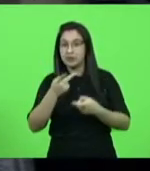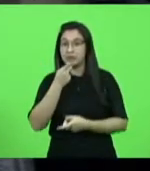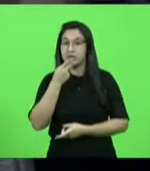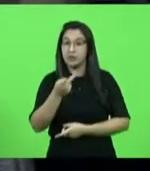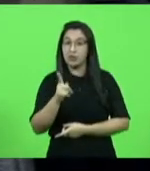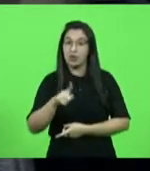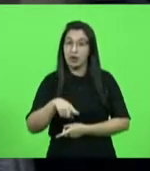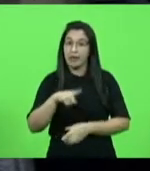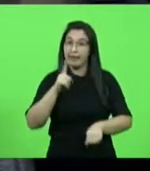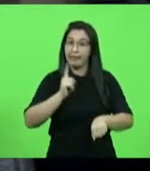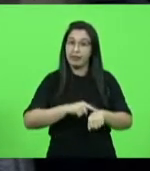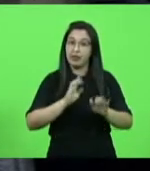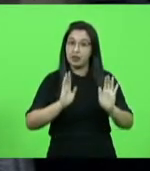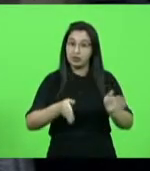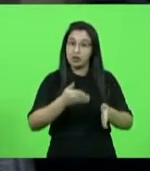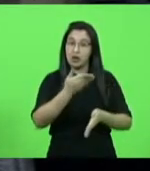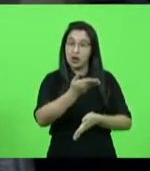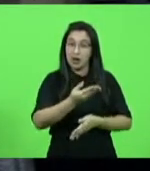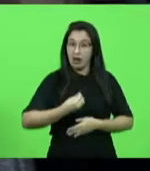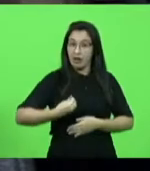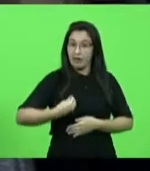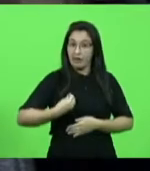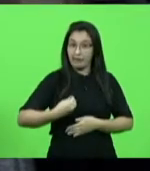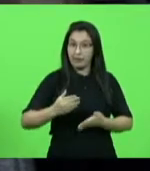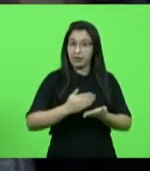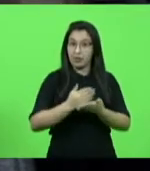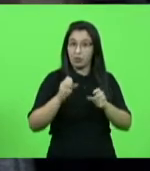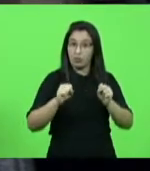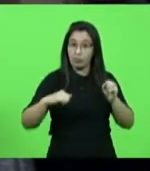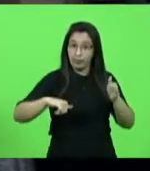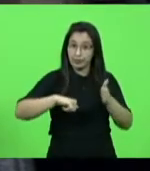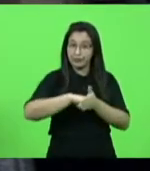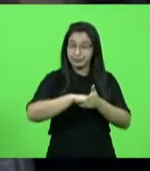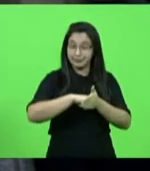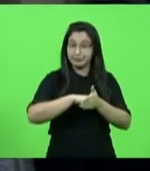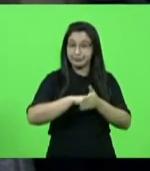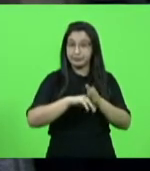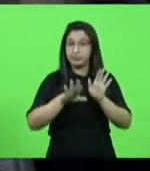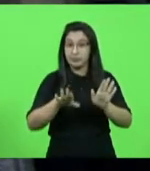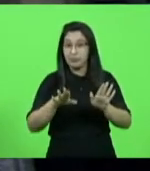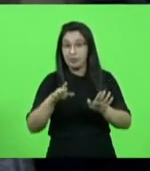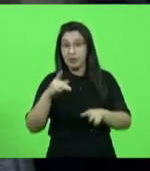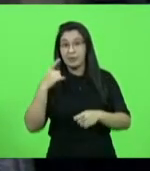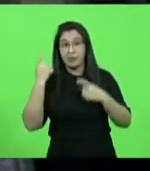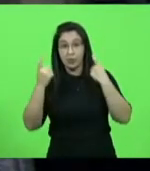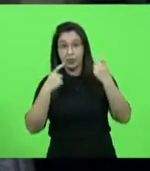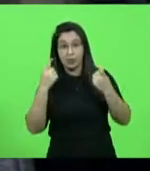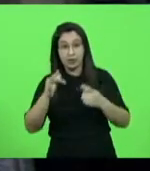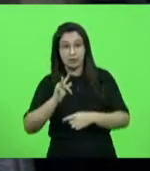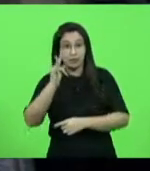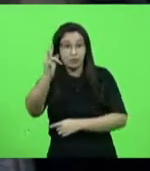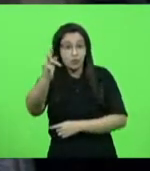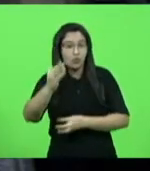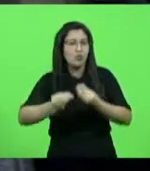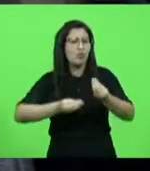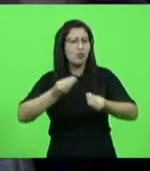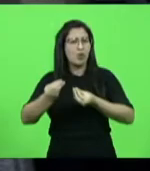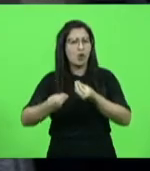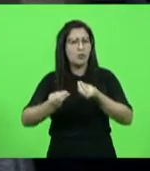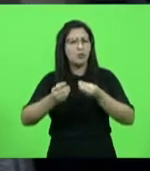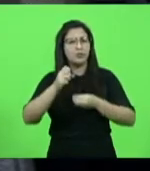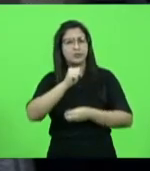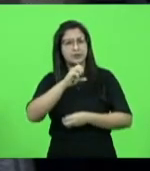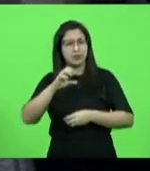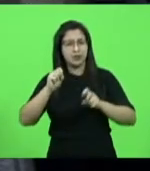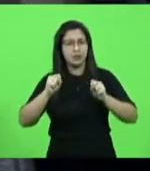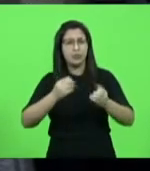preocupação imediata pelo risco da vida, mas a preocupação a curto e a longo prazo aí, que a gente pode, Santa Catarina pode sair perdendo, e